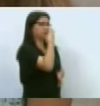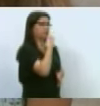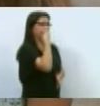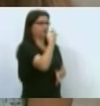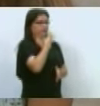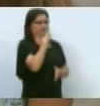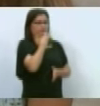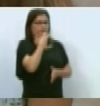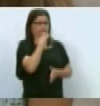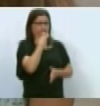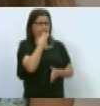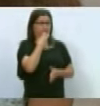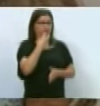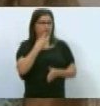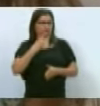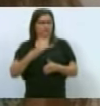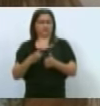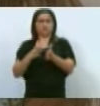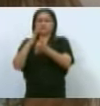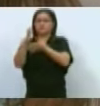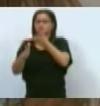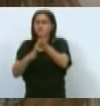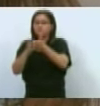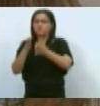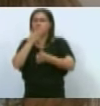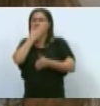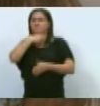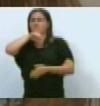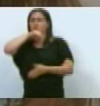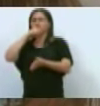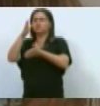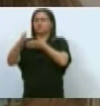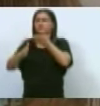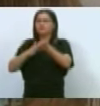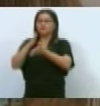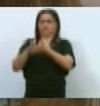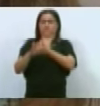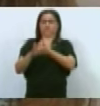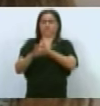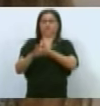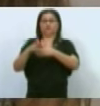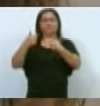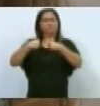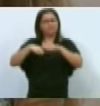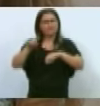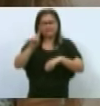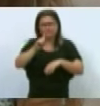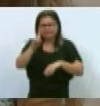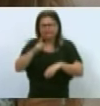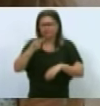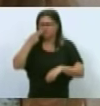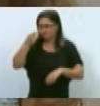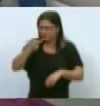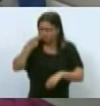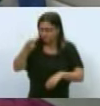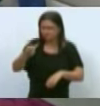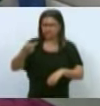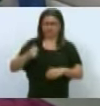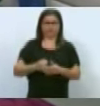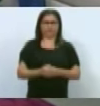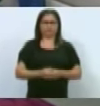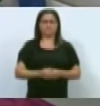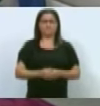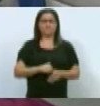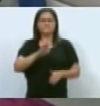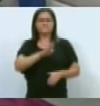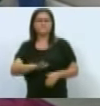falar. O pai já anima. Para passear, tudo. A criança, ela